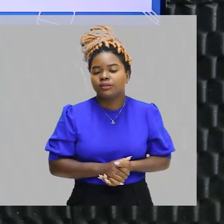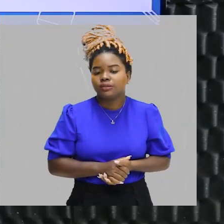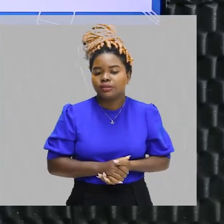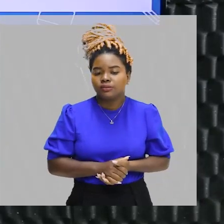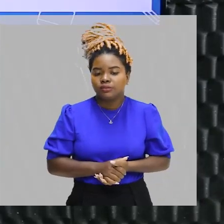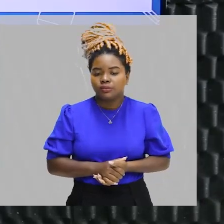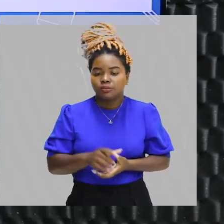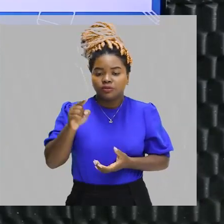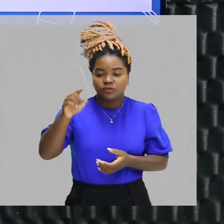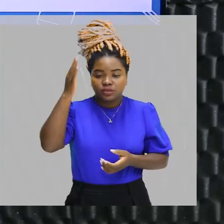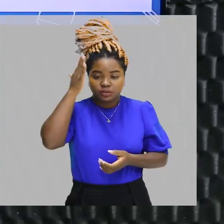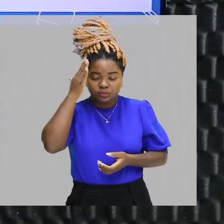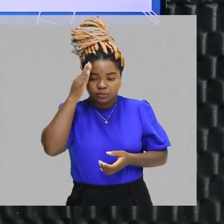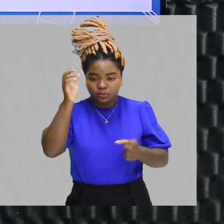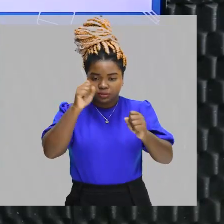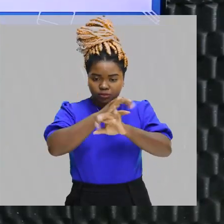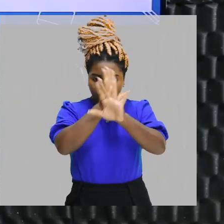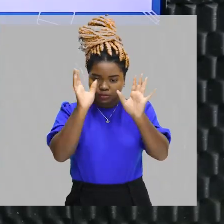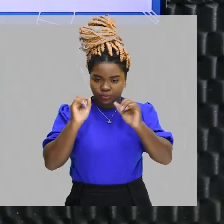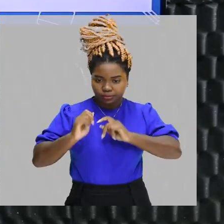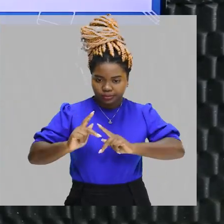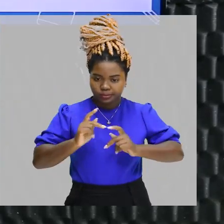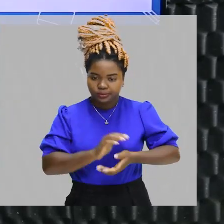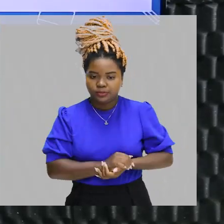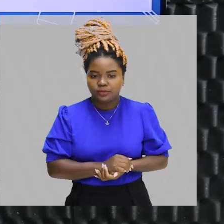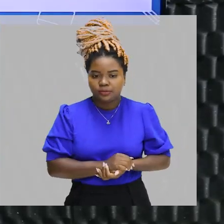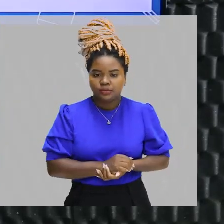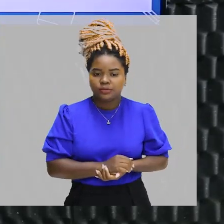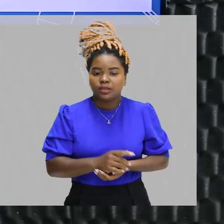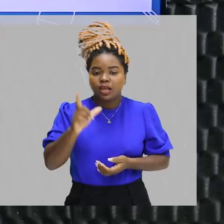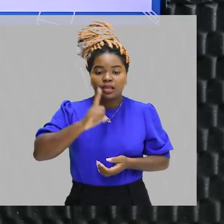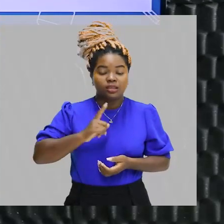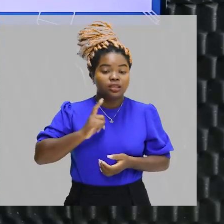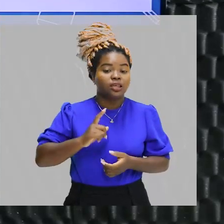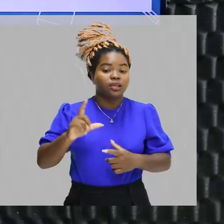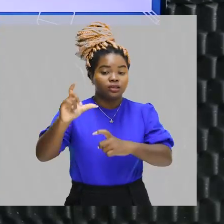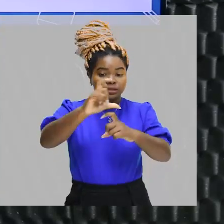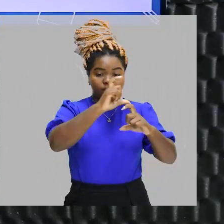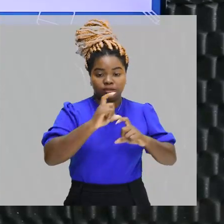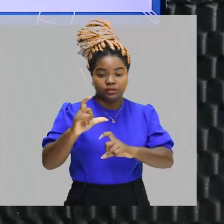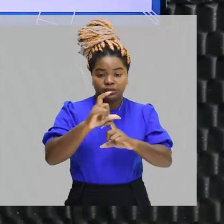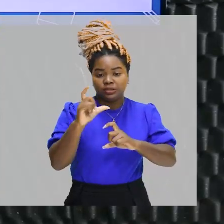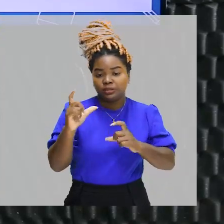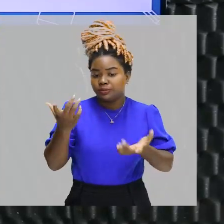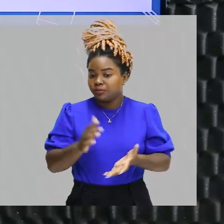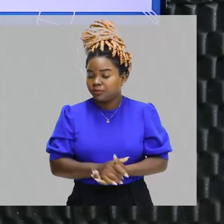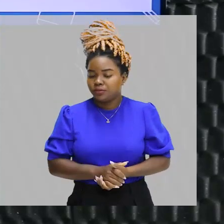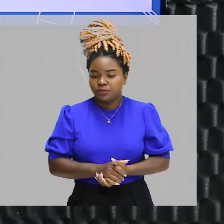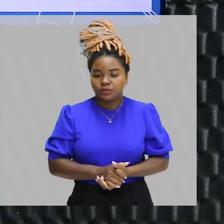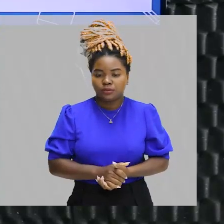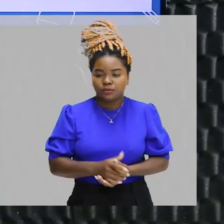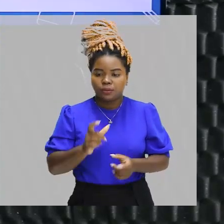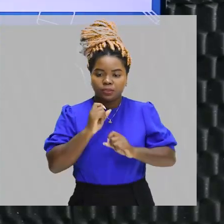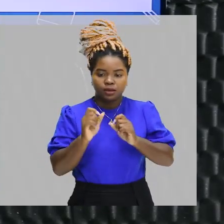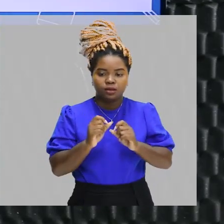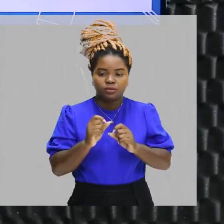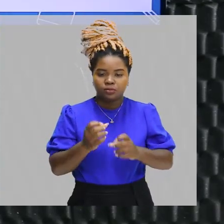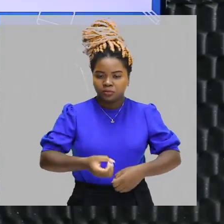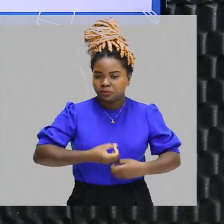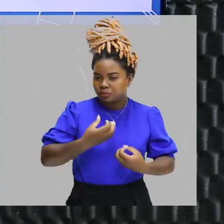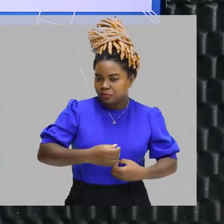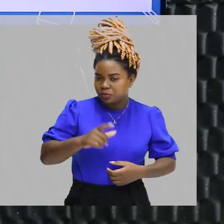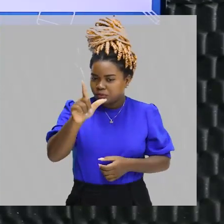de compreensão, né? As histórias em quadrinhos, por sua vez, foram massacradas como uma subprodução